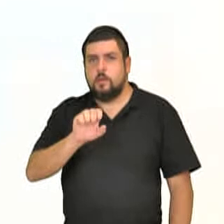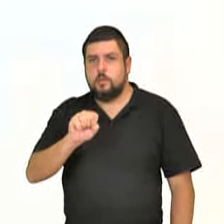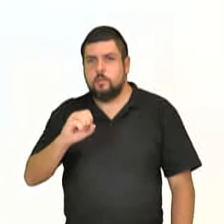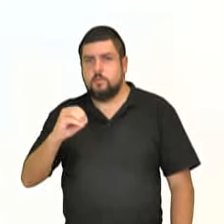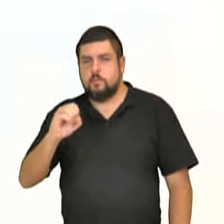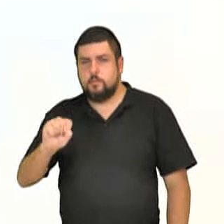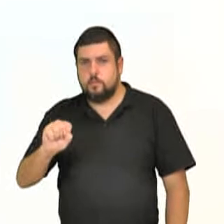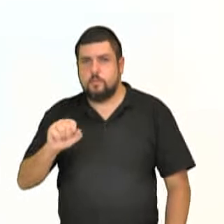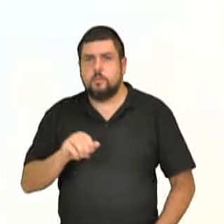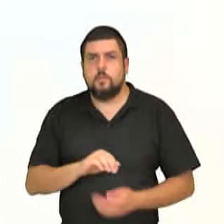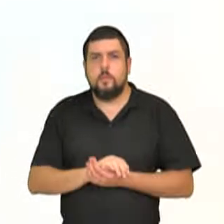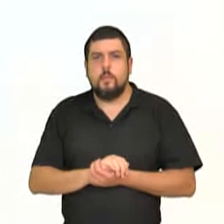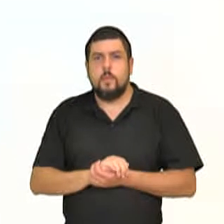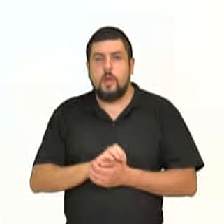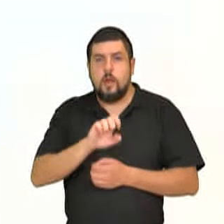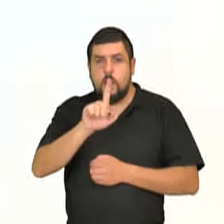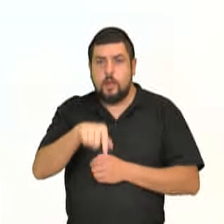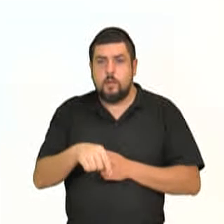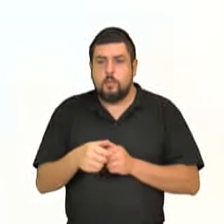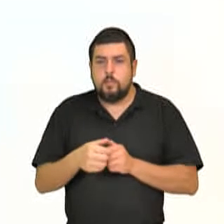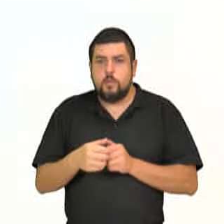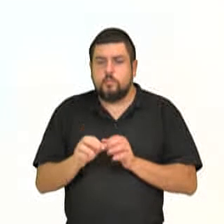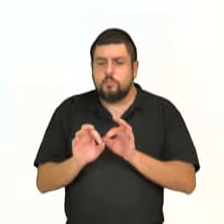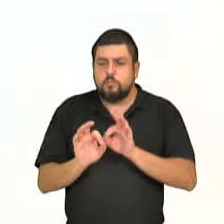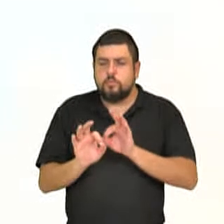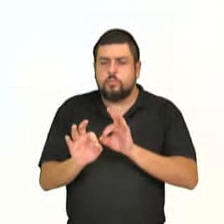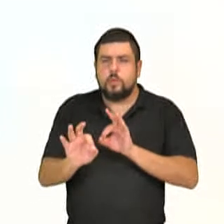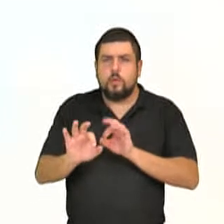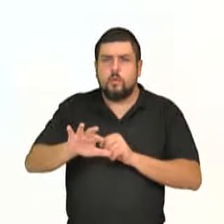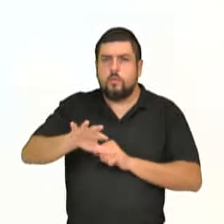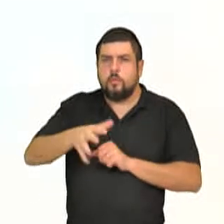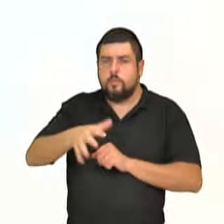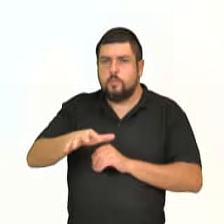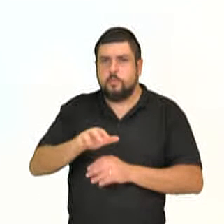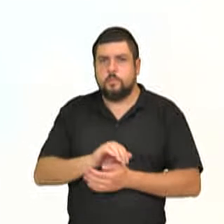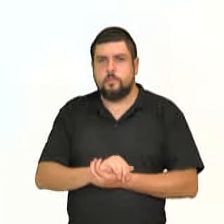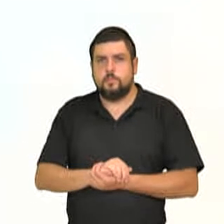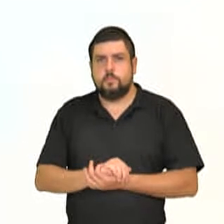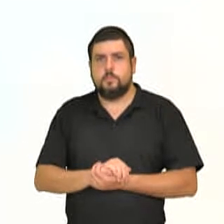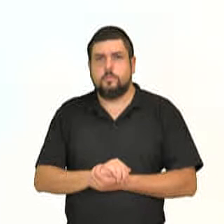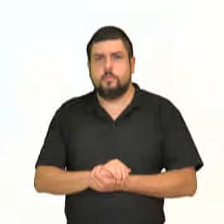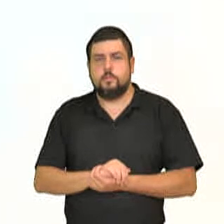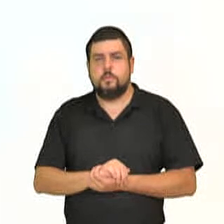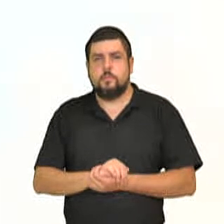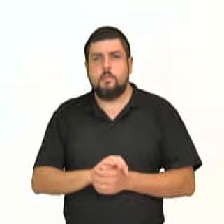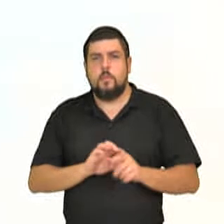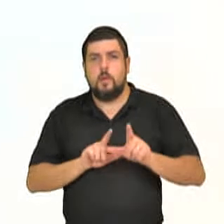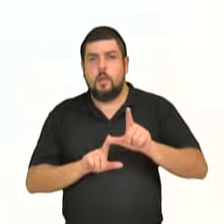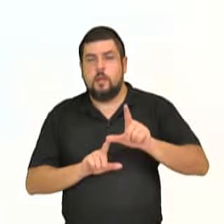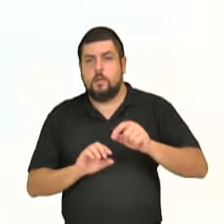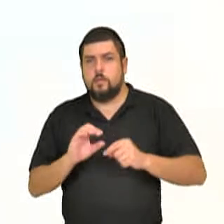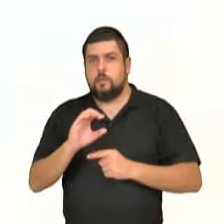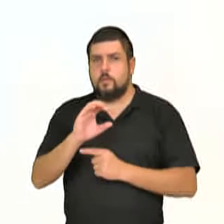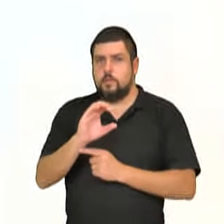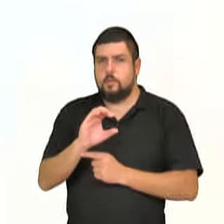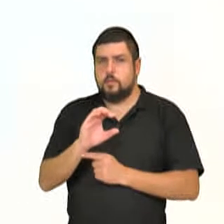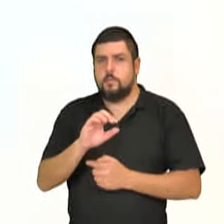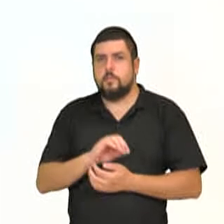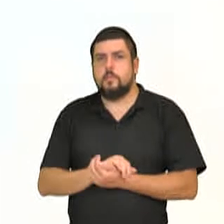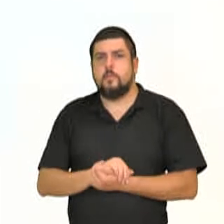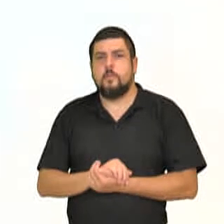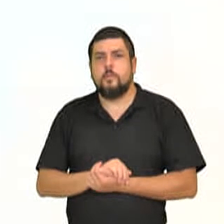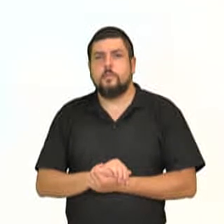distância mediana. Não está nem tão longe e nem tão perto. E em la C, usamos os demonstrativos